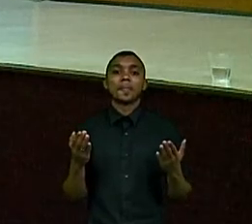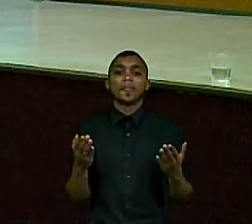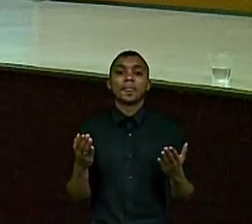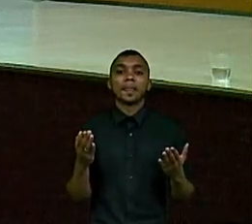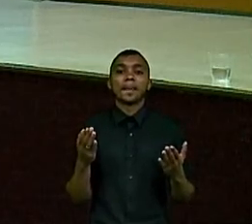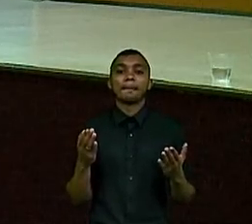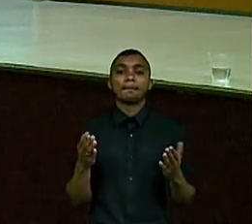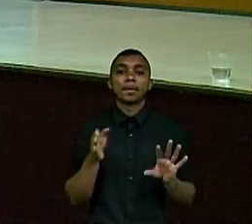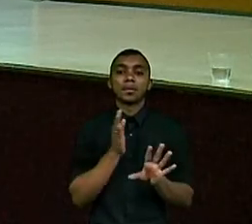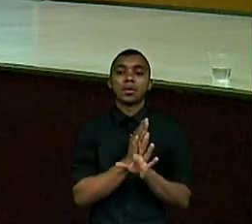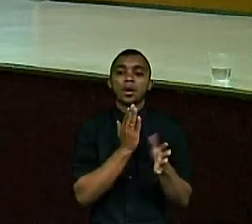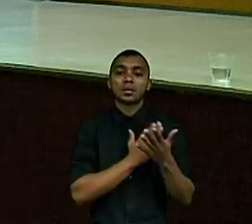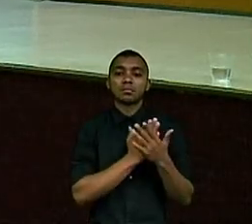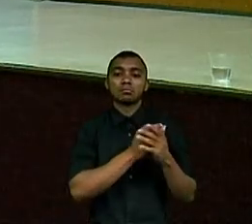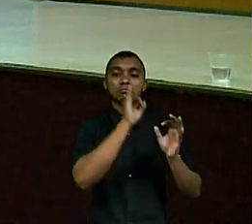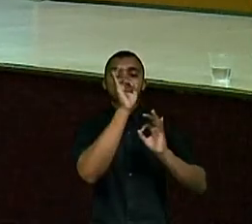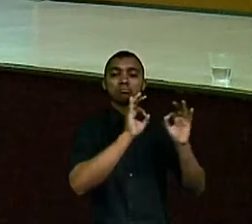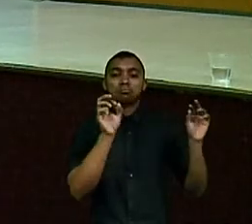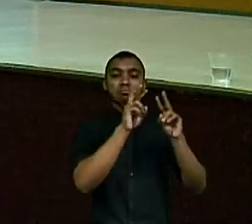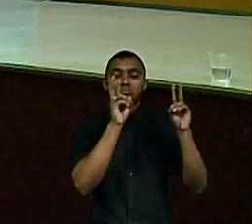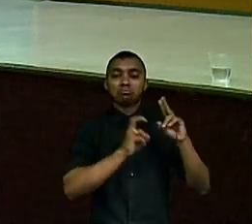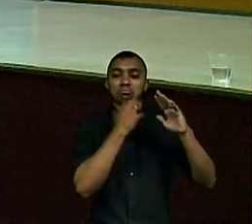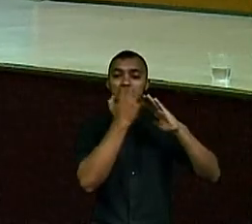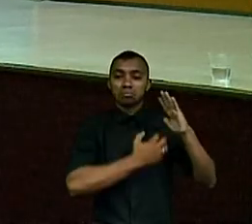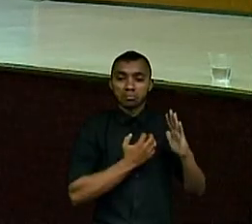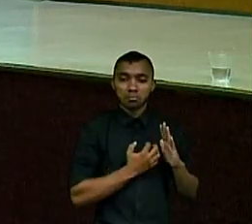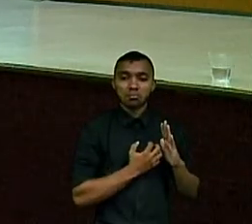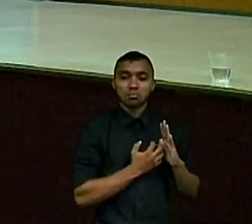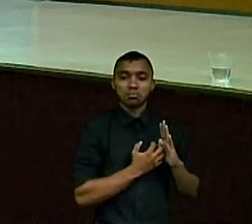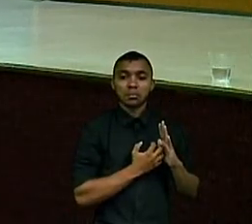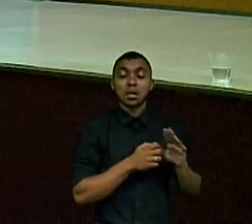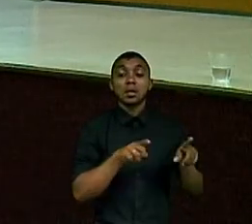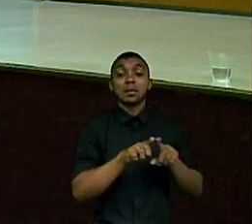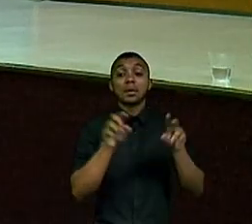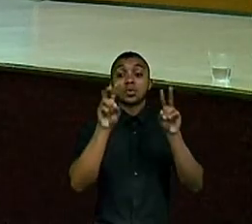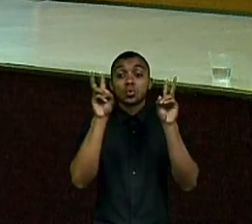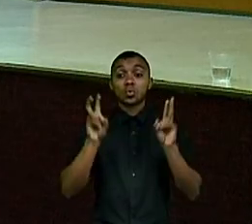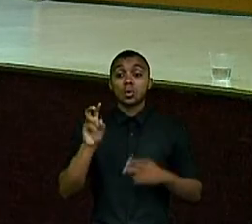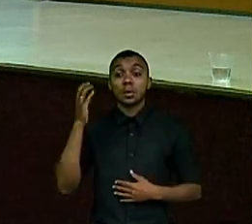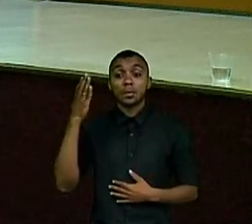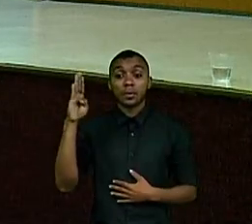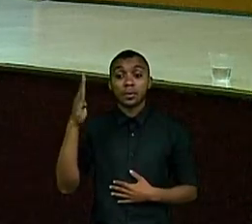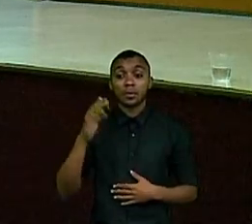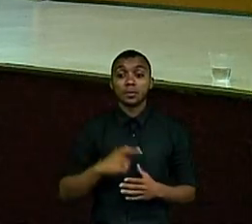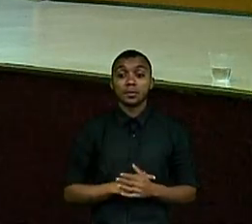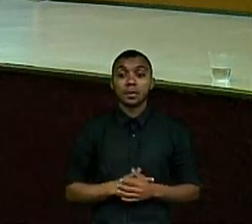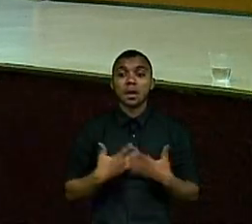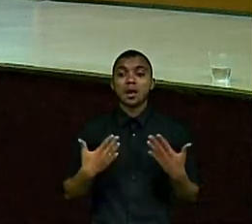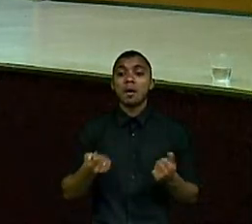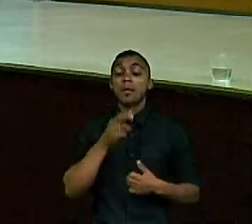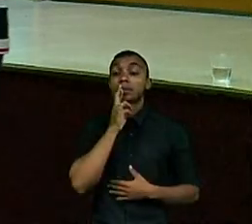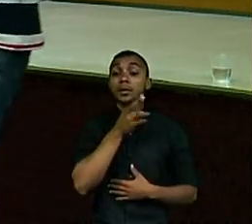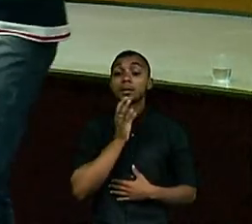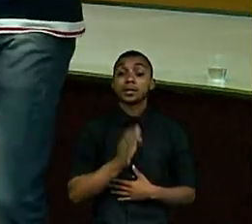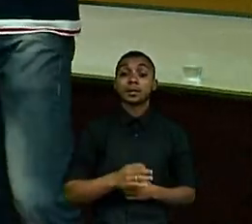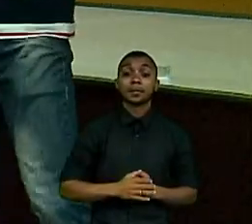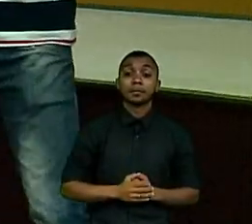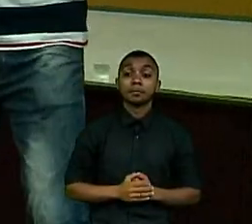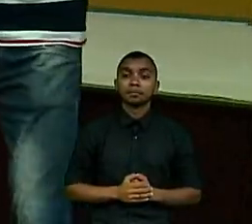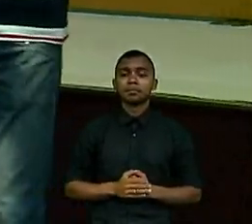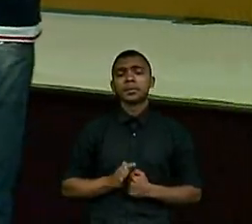organogramas de empresas até as classificações da biologia vamos lá acertar essa questão comigo seja